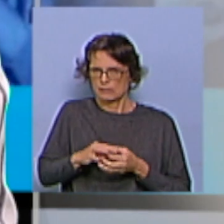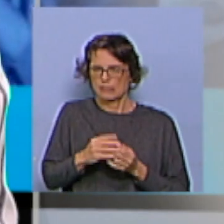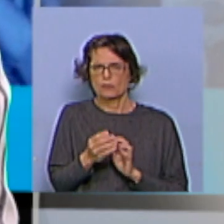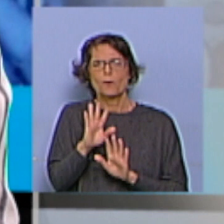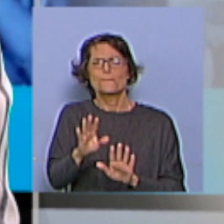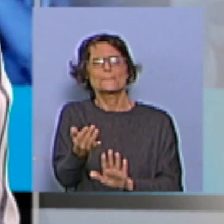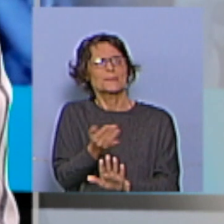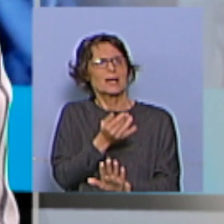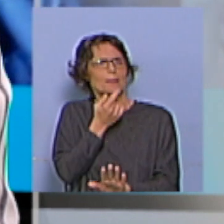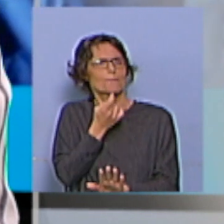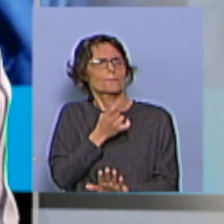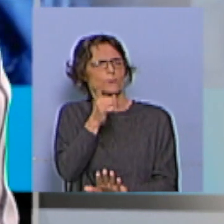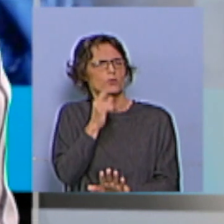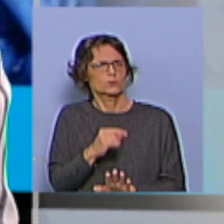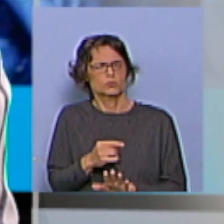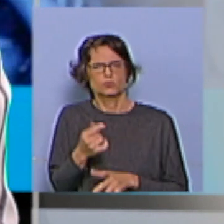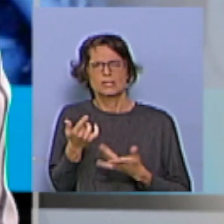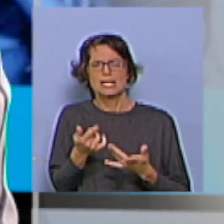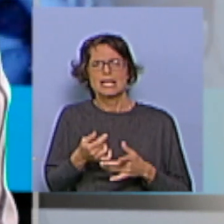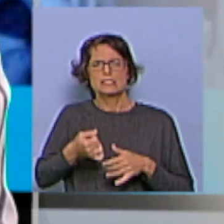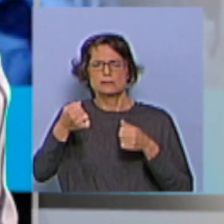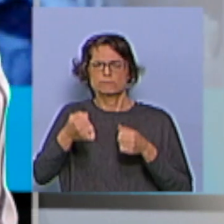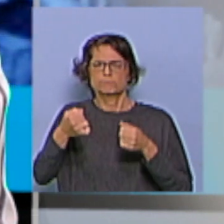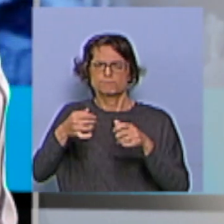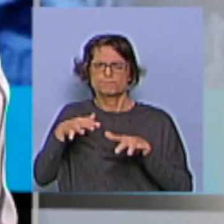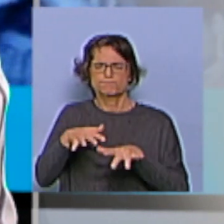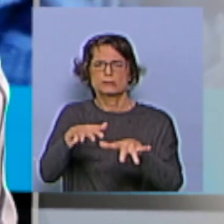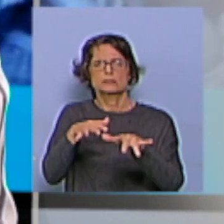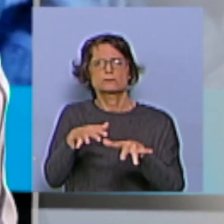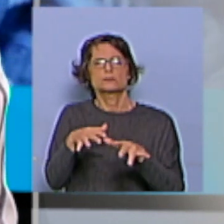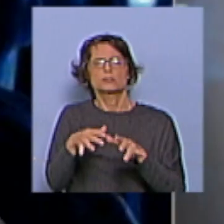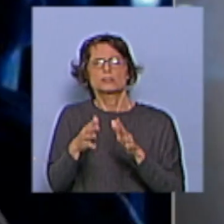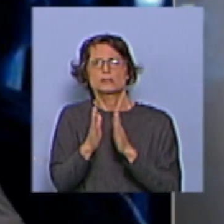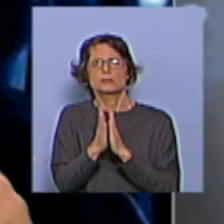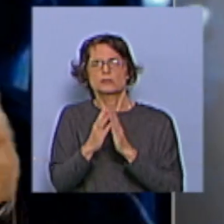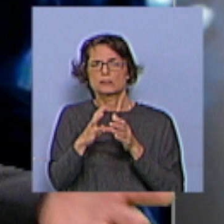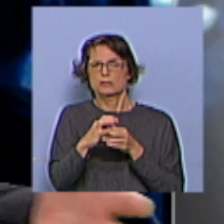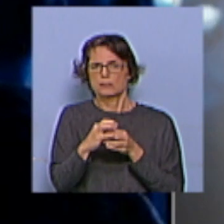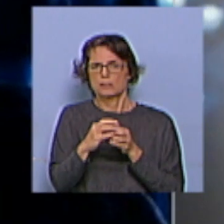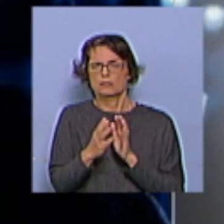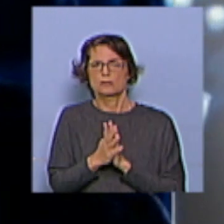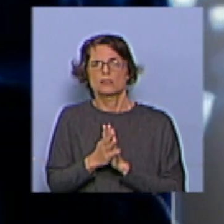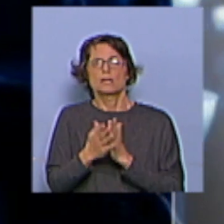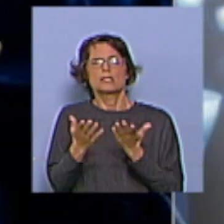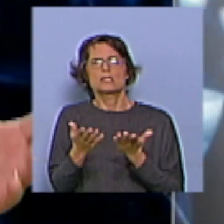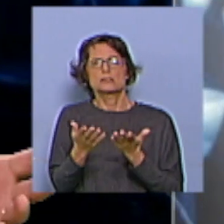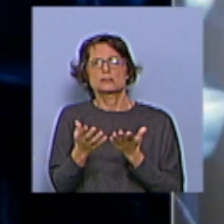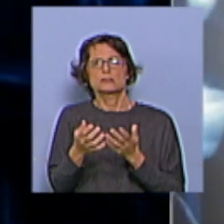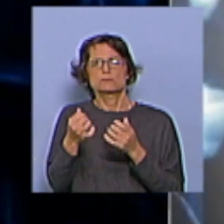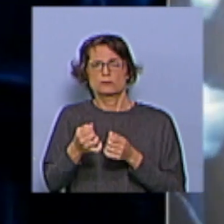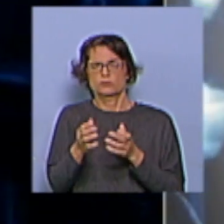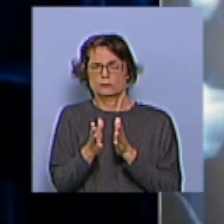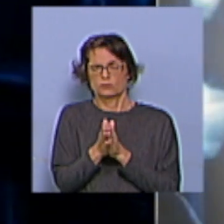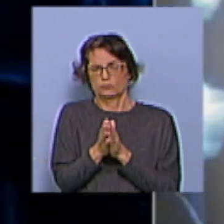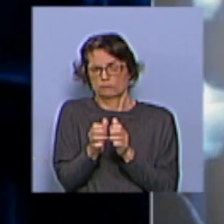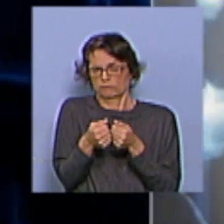mais relacionado com as manifestações religiosas. No Dia do Corpo de Deus, essas manifestações são muito reservadas, quando